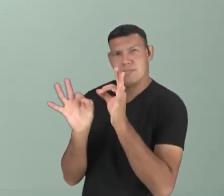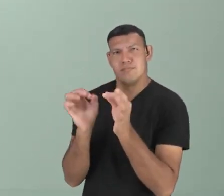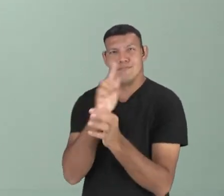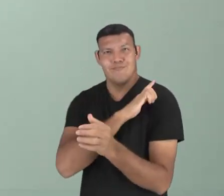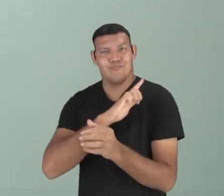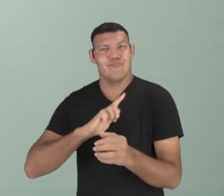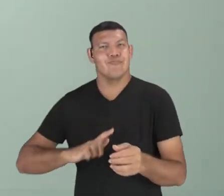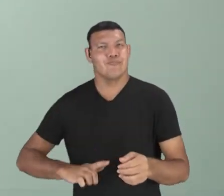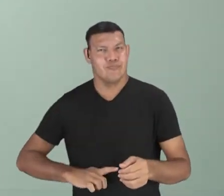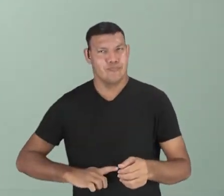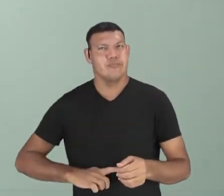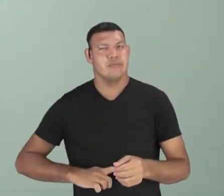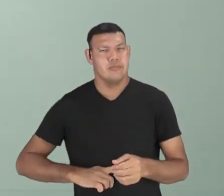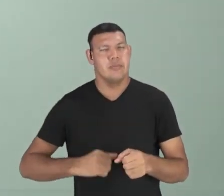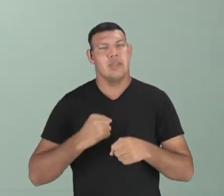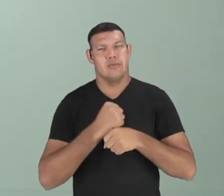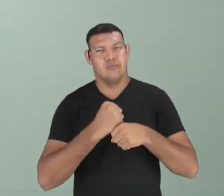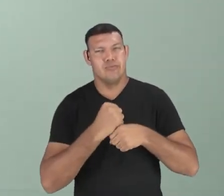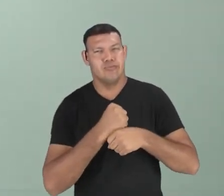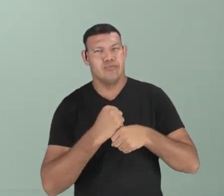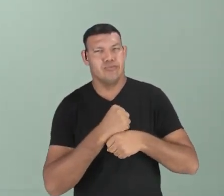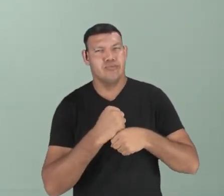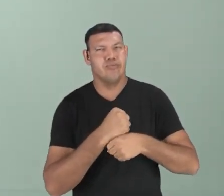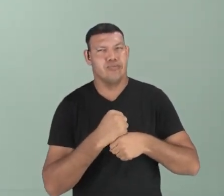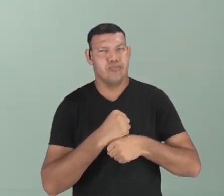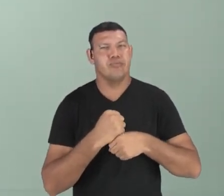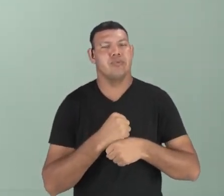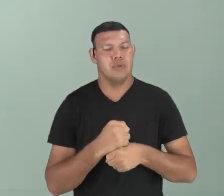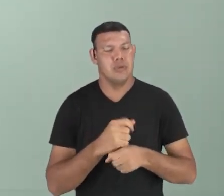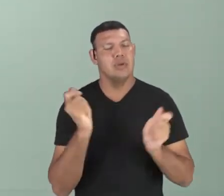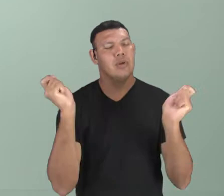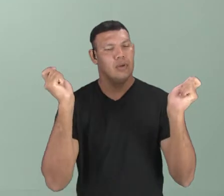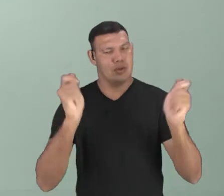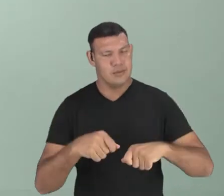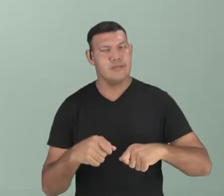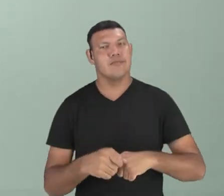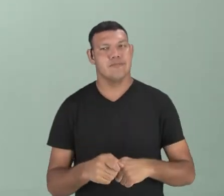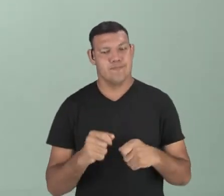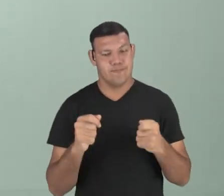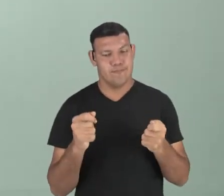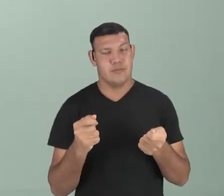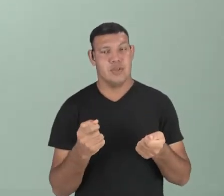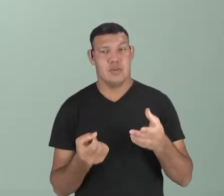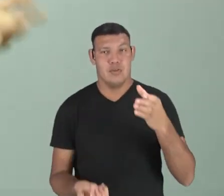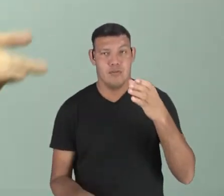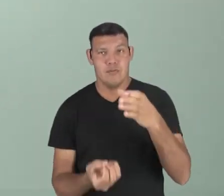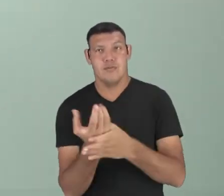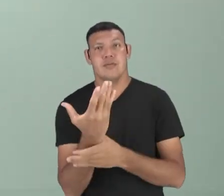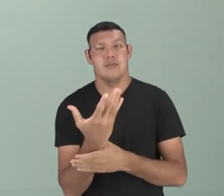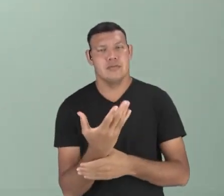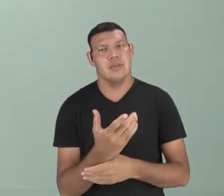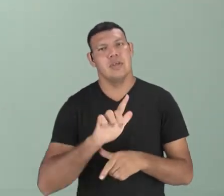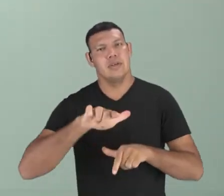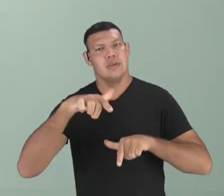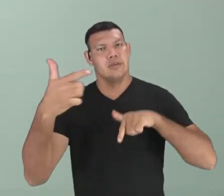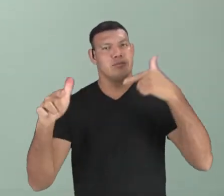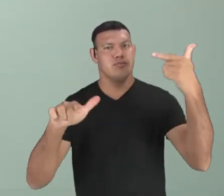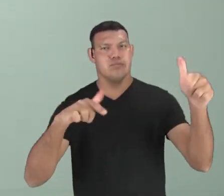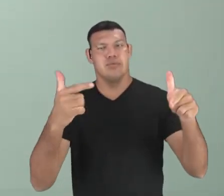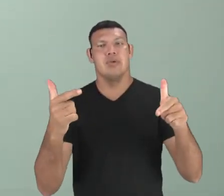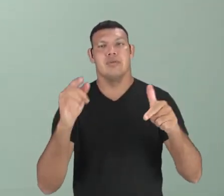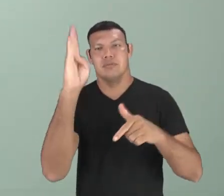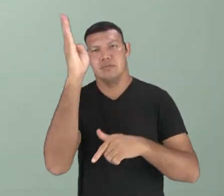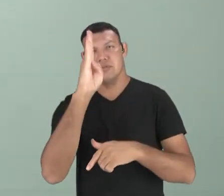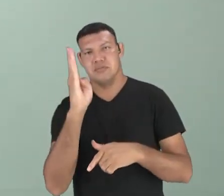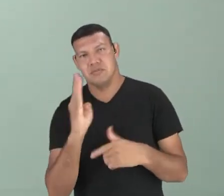costumam permanecer por muitos anos, eles conseguem implementar suas ideias. Ao contrário do Brasil e outros países do mundo, que